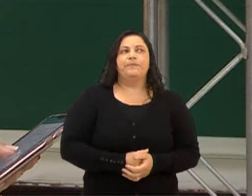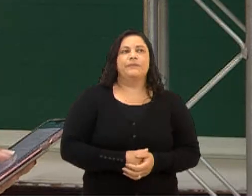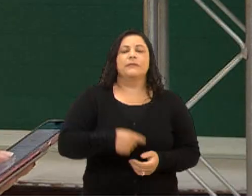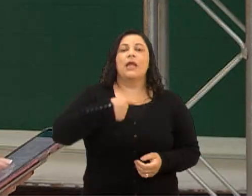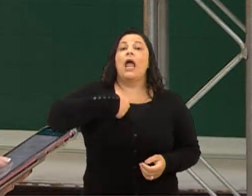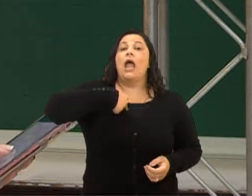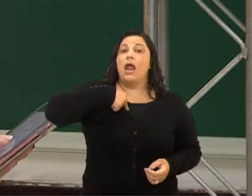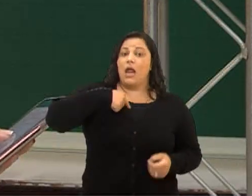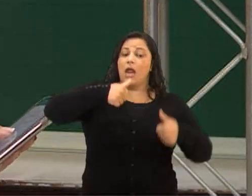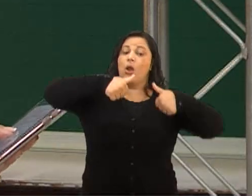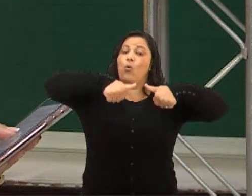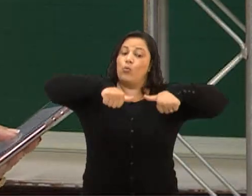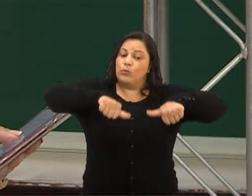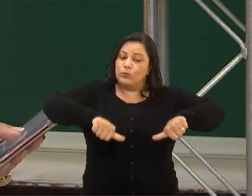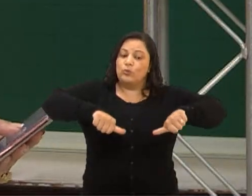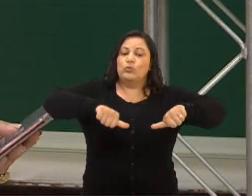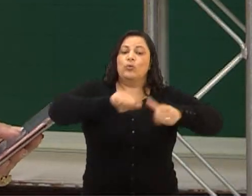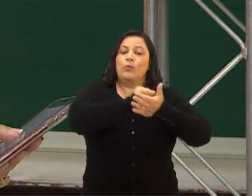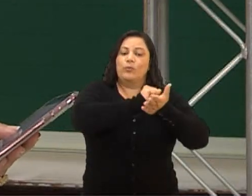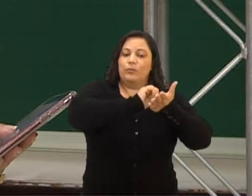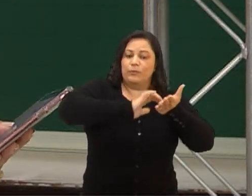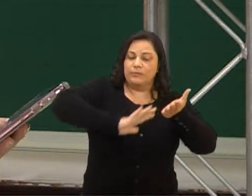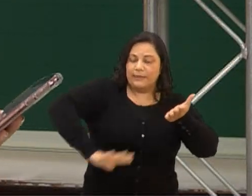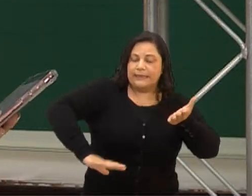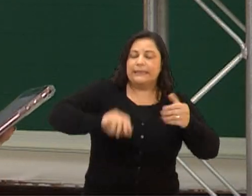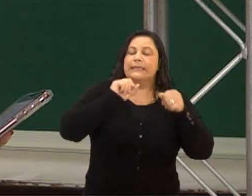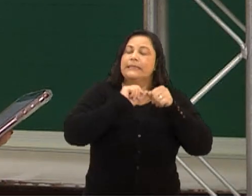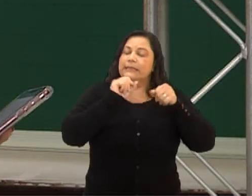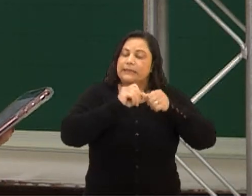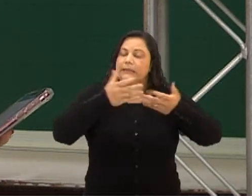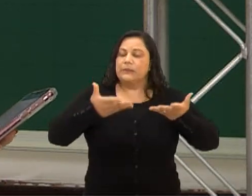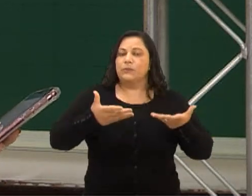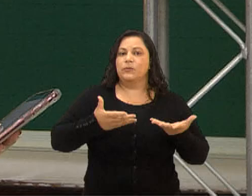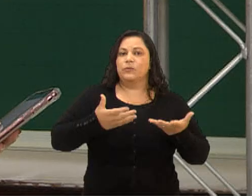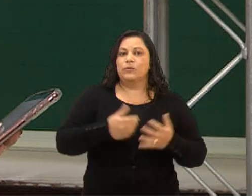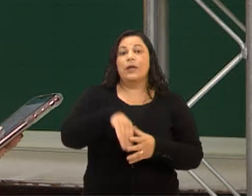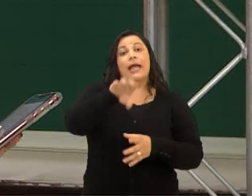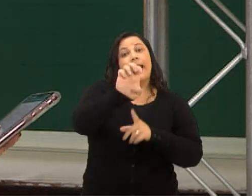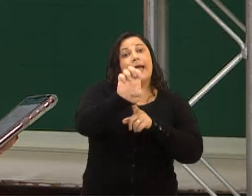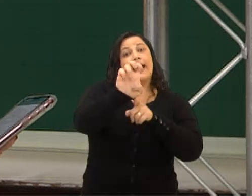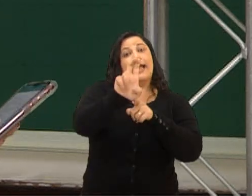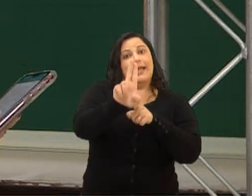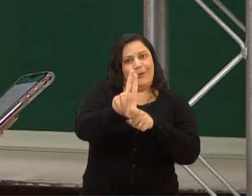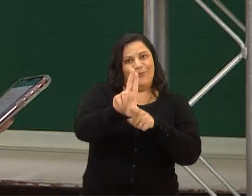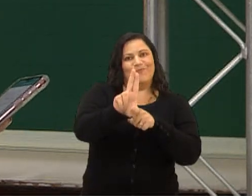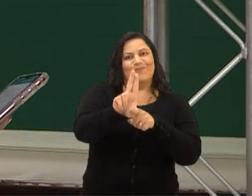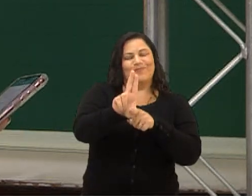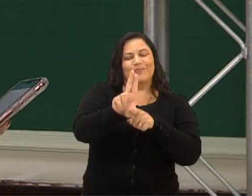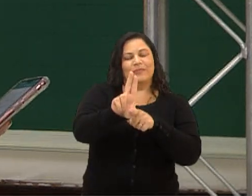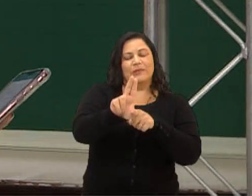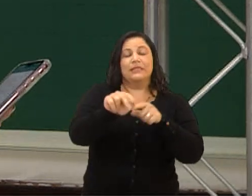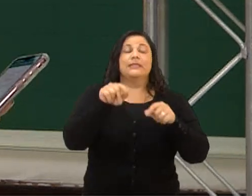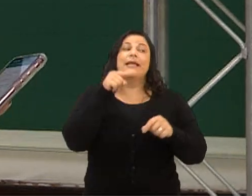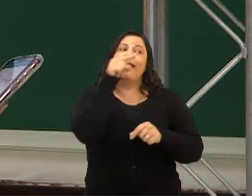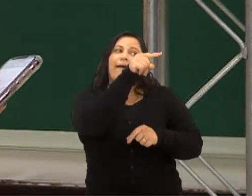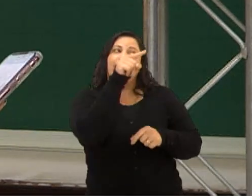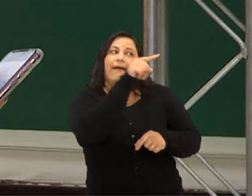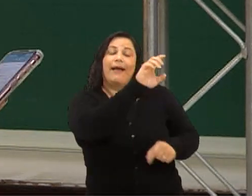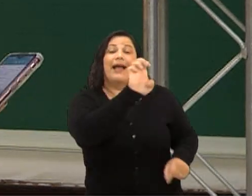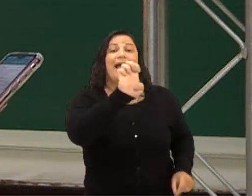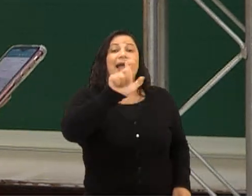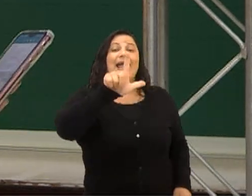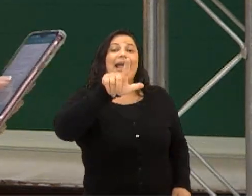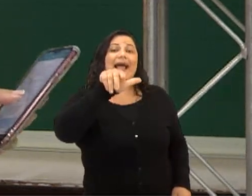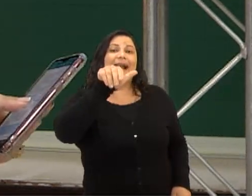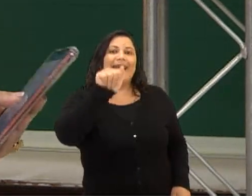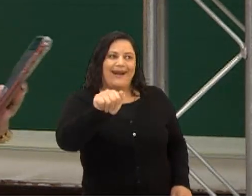fazendo as atividades, quem é o sujeito? Quem estou? É esse eu tenho a concordância verbal. E se é ela está, né?